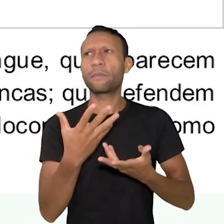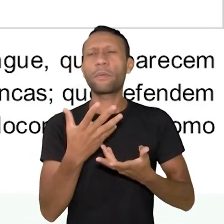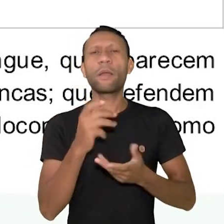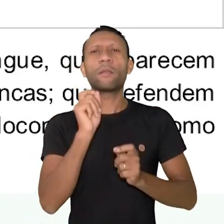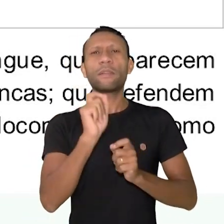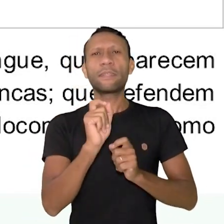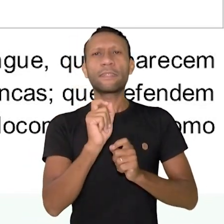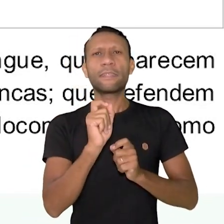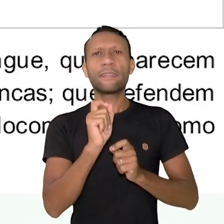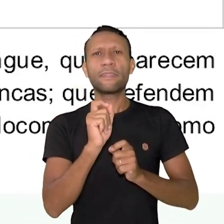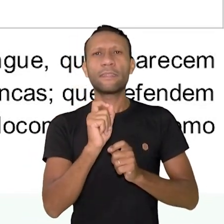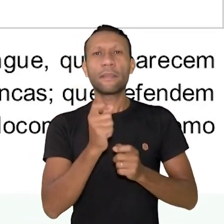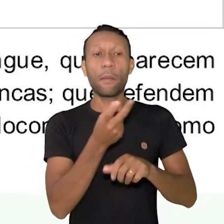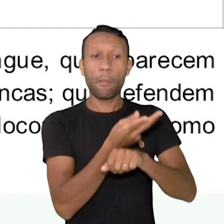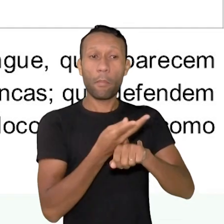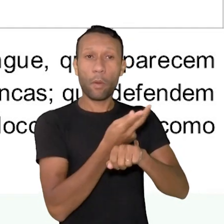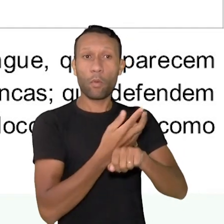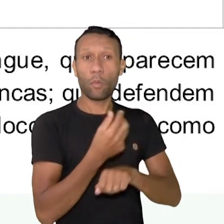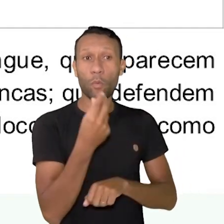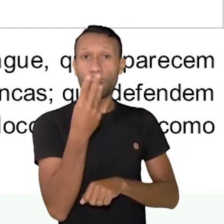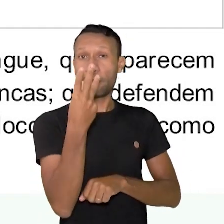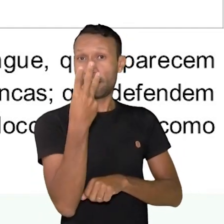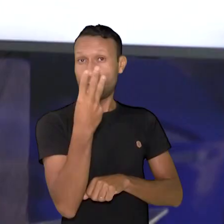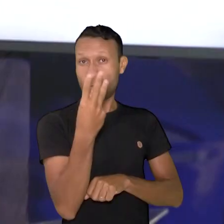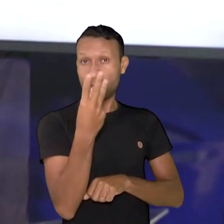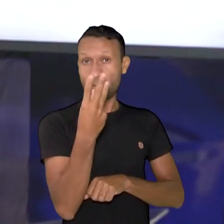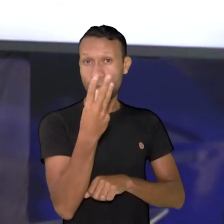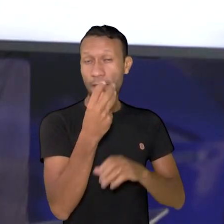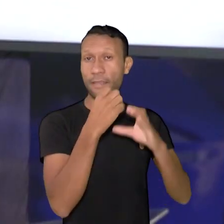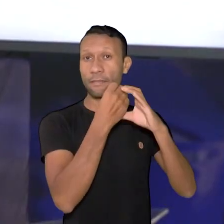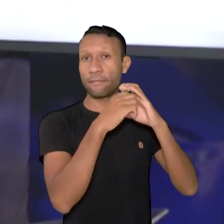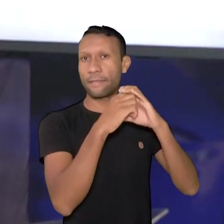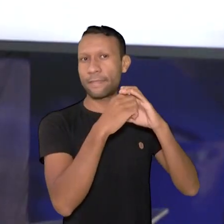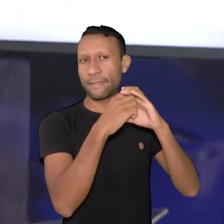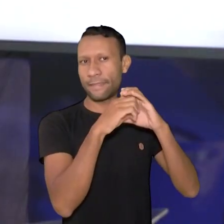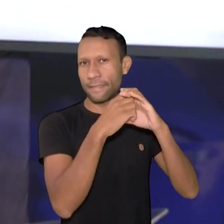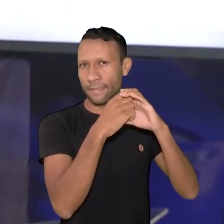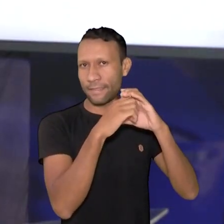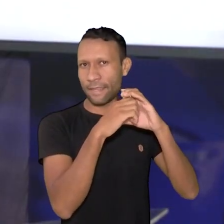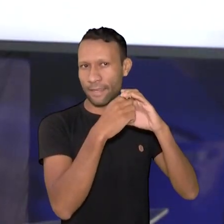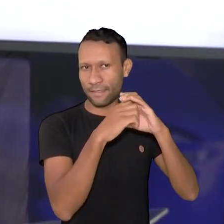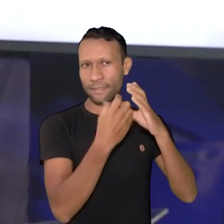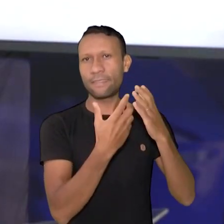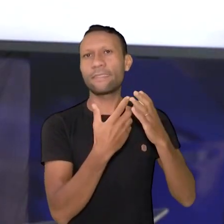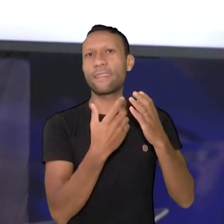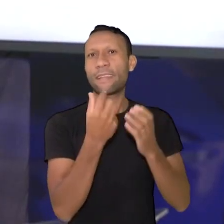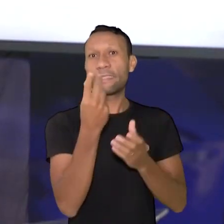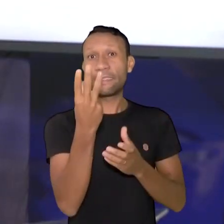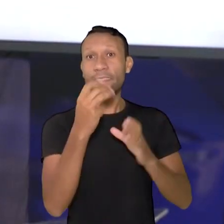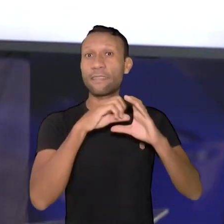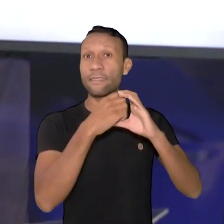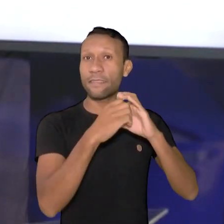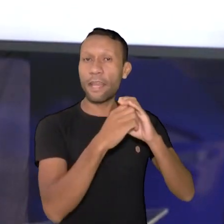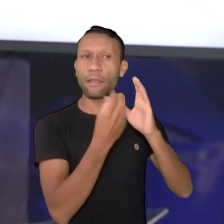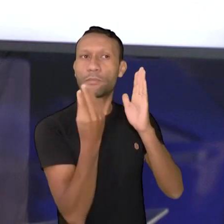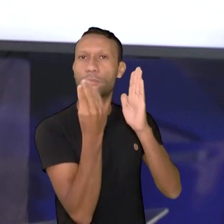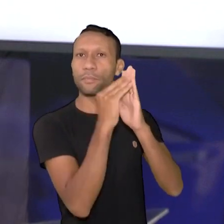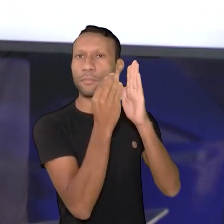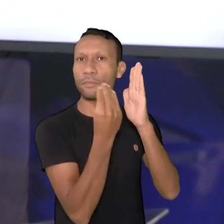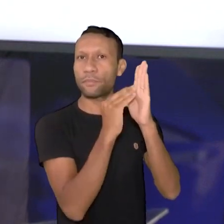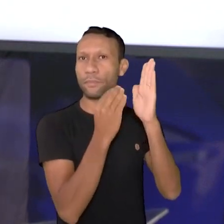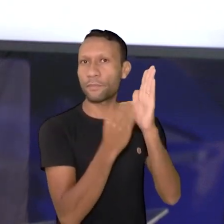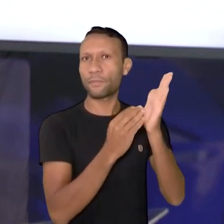aqui, mas ó, procurem 3 tipos celulares. Então, por exemplo, célula do pâncreas, célula do fígado, célula